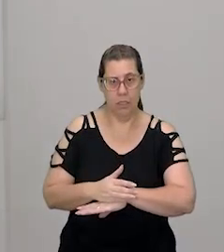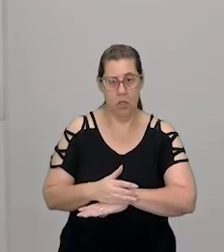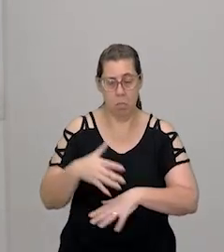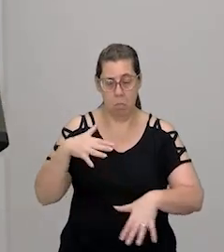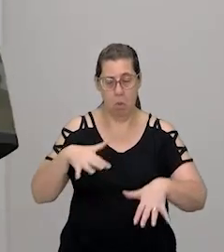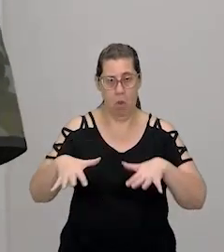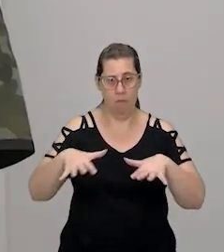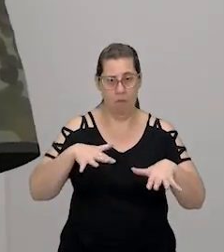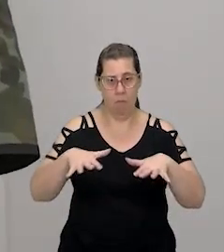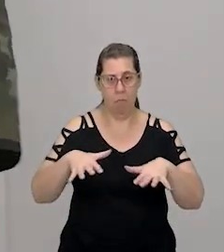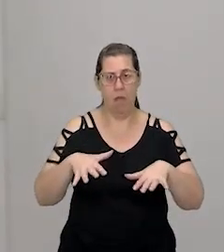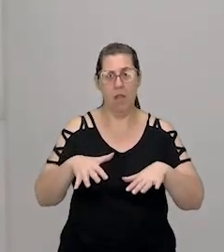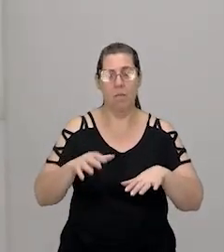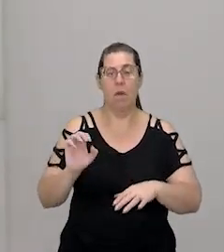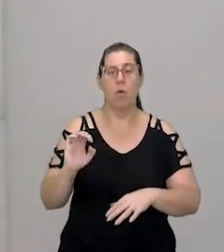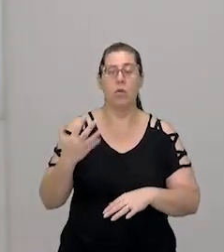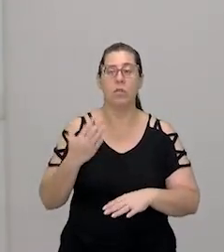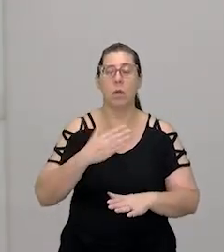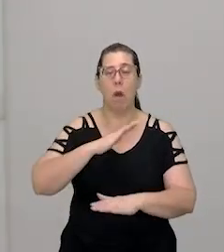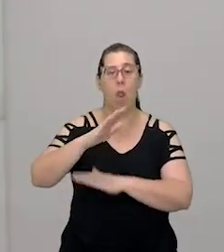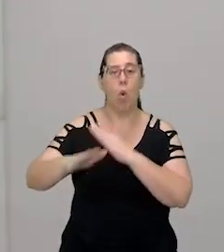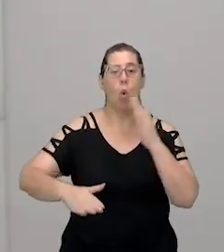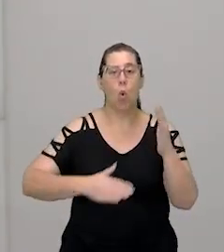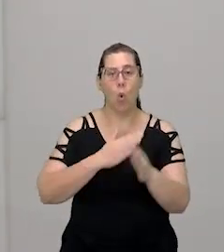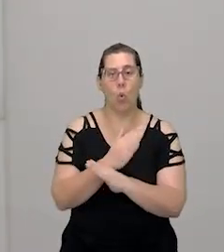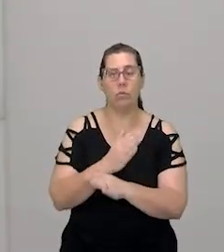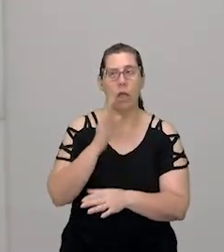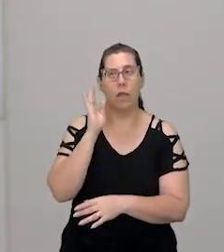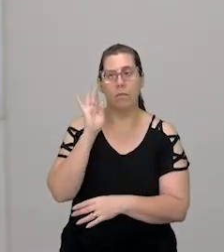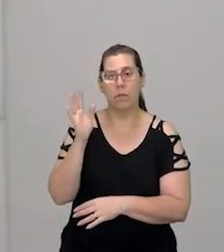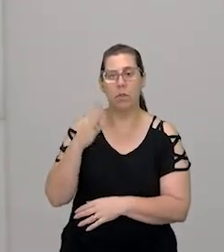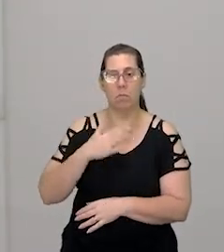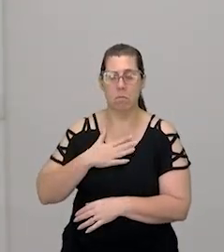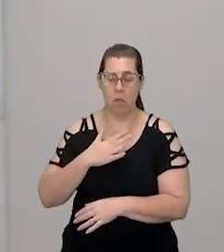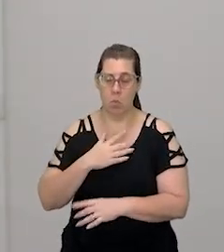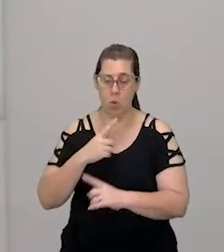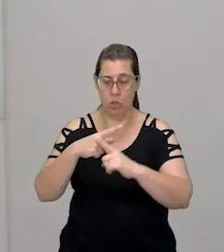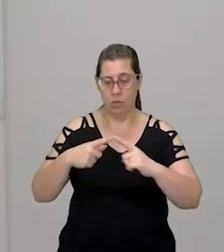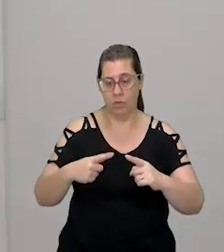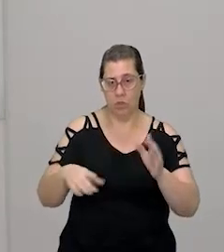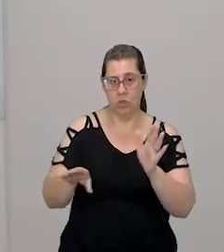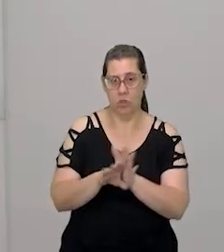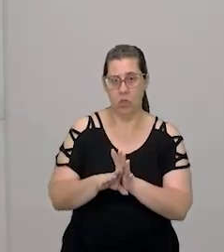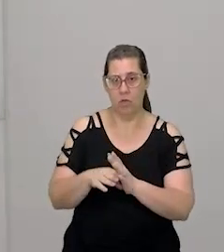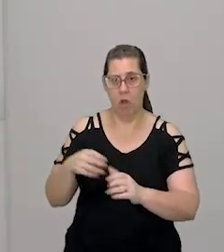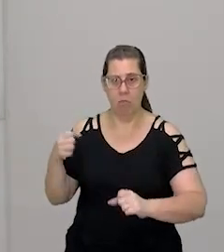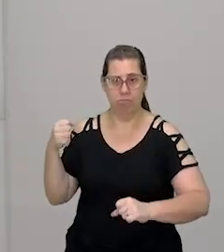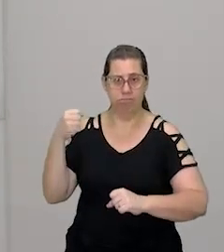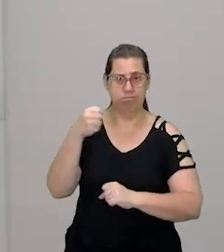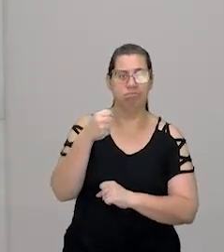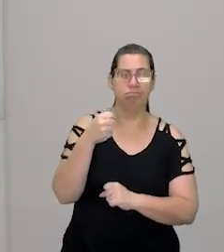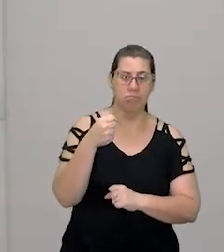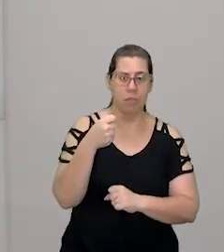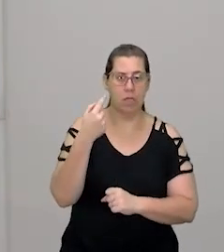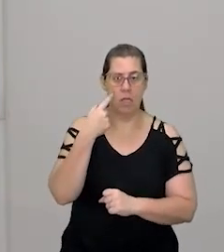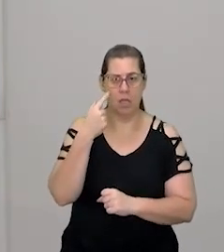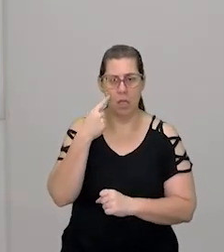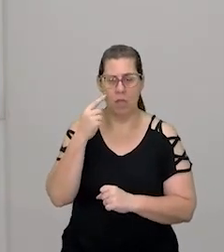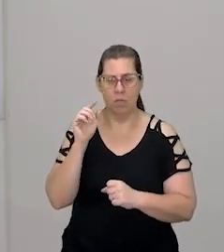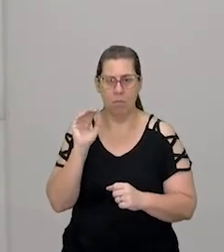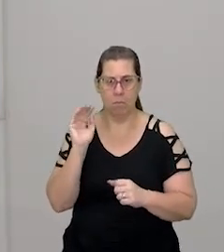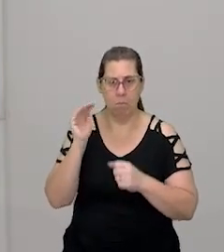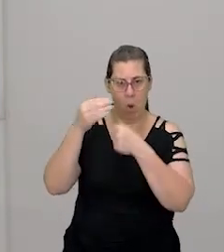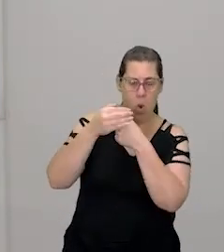para poder realizar uma luta. Então eu imagino que... Ah, o dia que aquele meu adversário chegar, for dar um soco à altura do meu rosto, eu vou defender